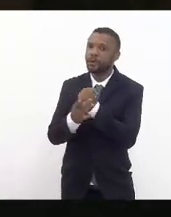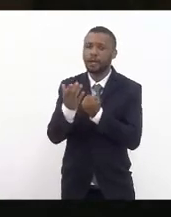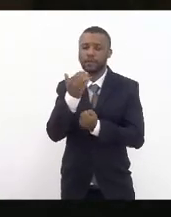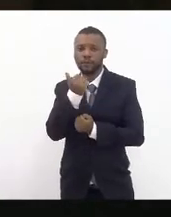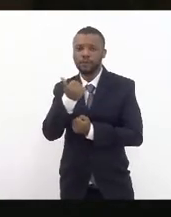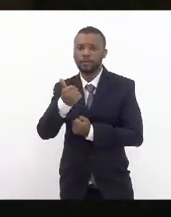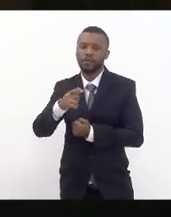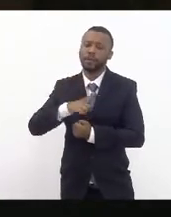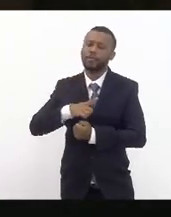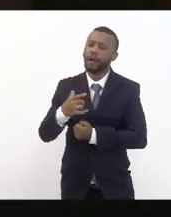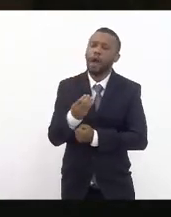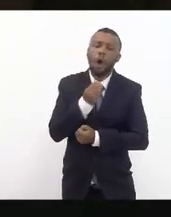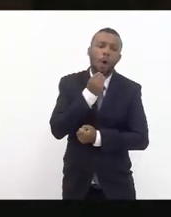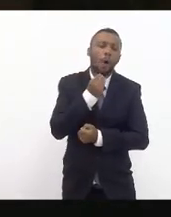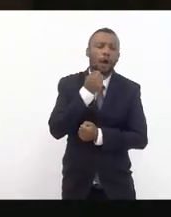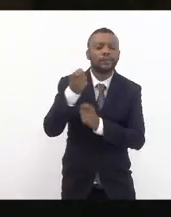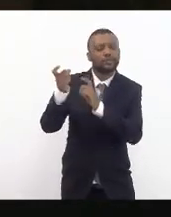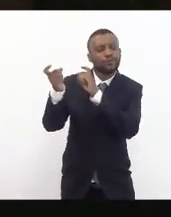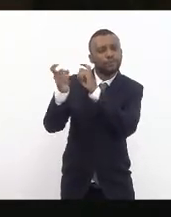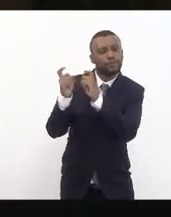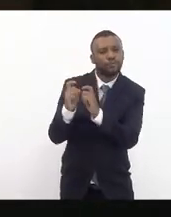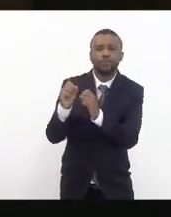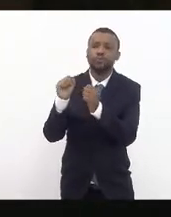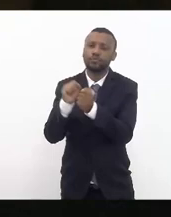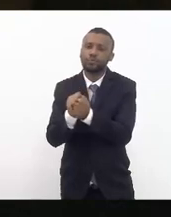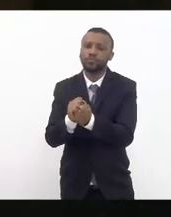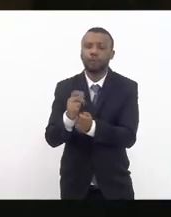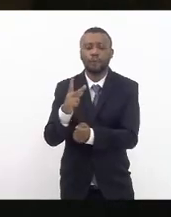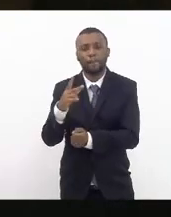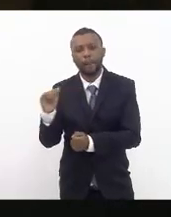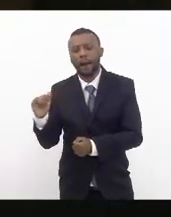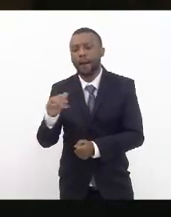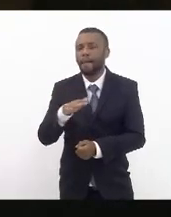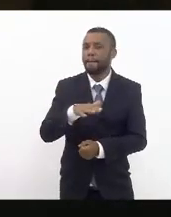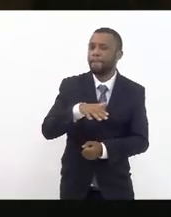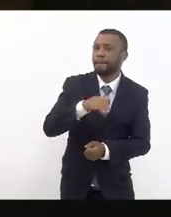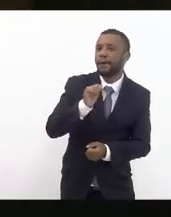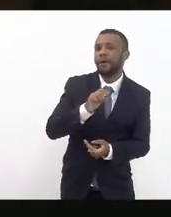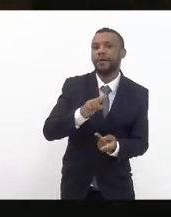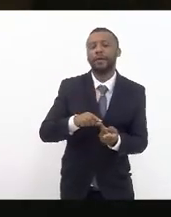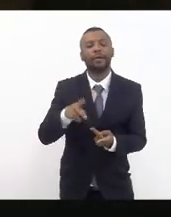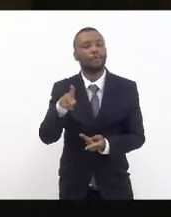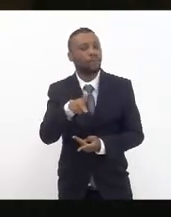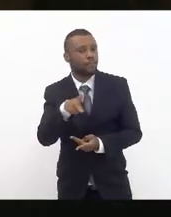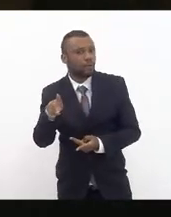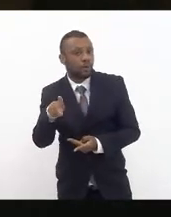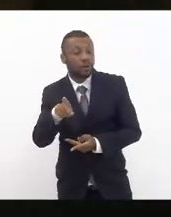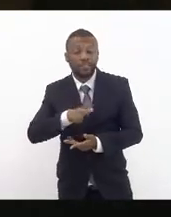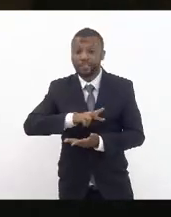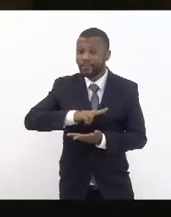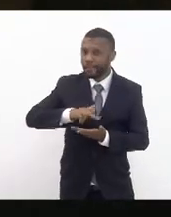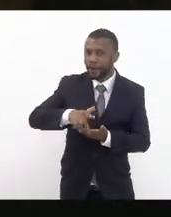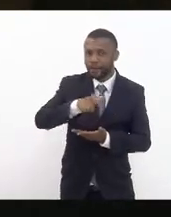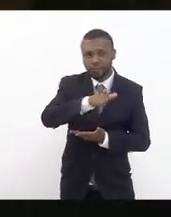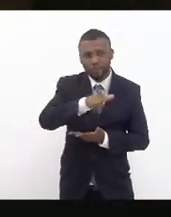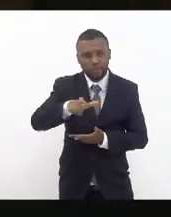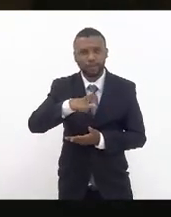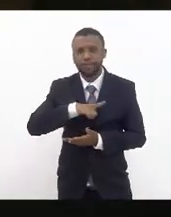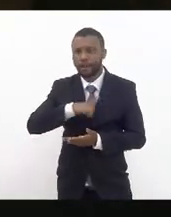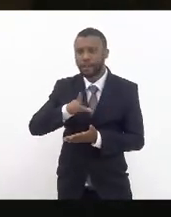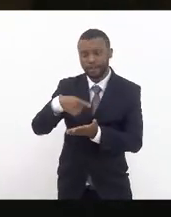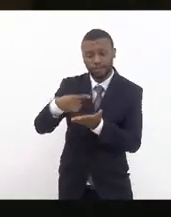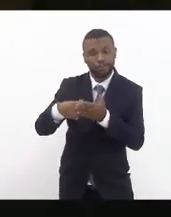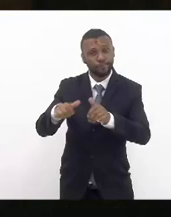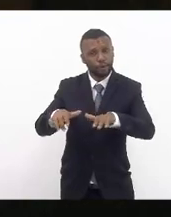com diversos pais e professores de algumas escolas que estiveram aqui em audiência pública, de através desse guia ser um